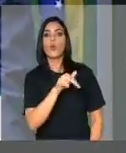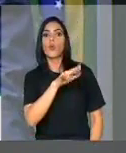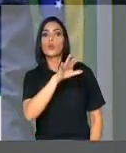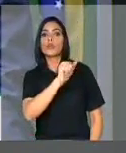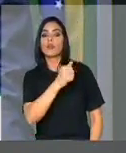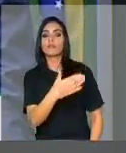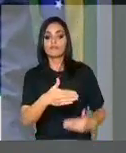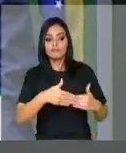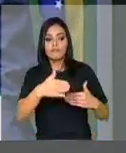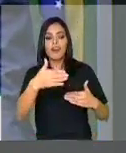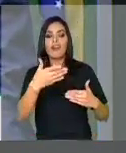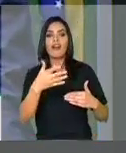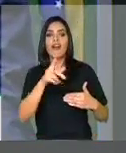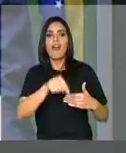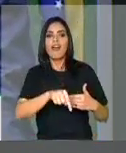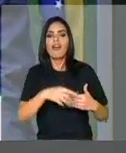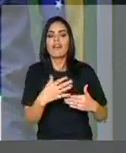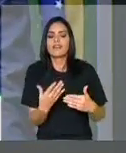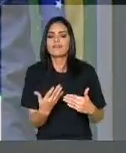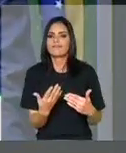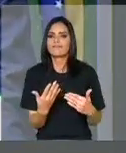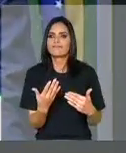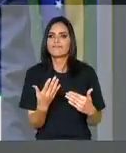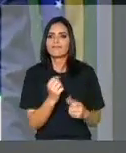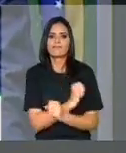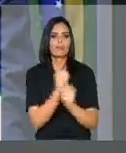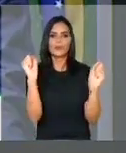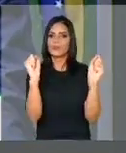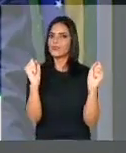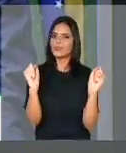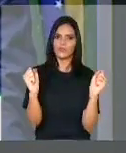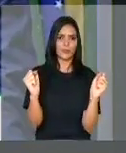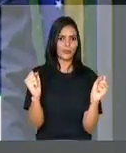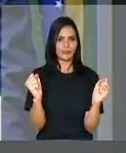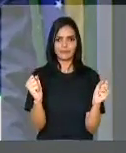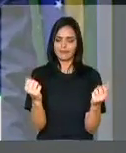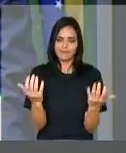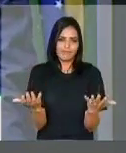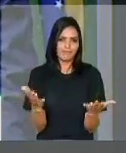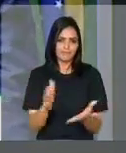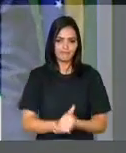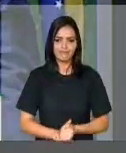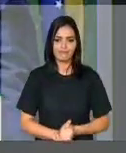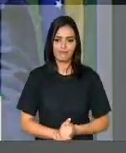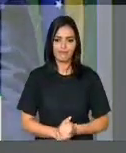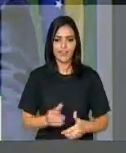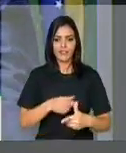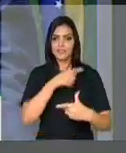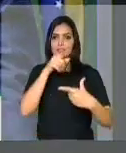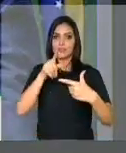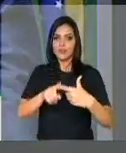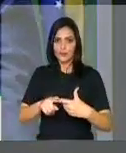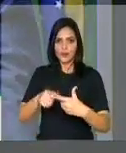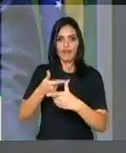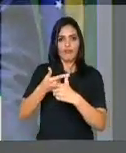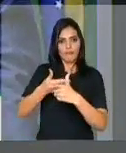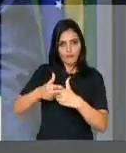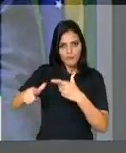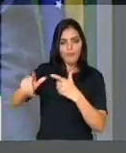a partir daí, tornou-se impossível a segunda